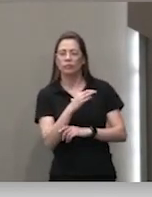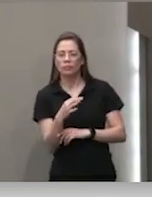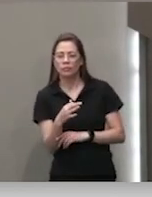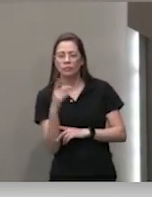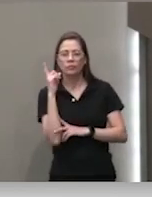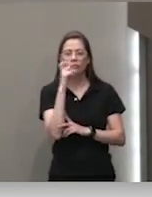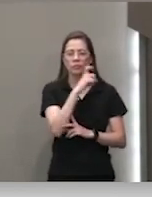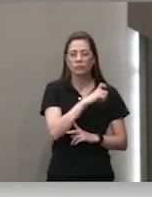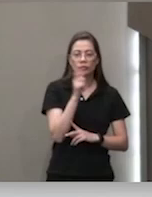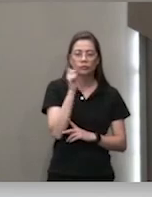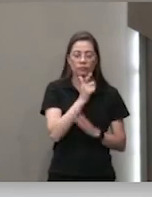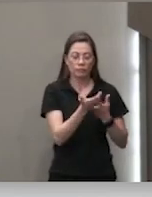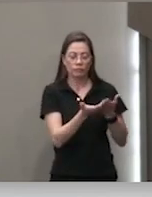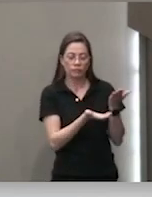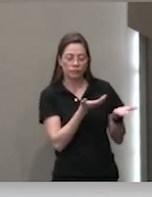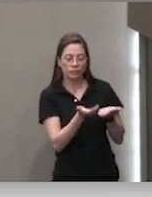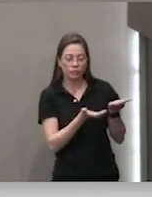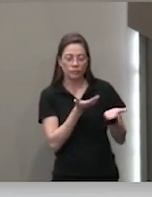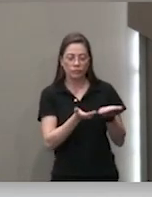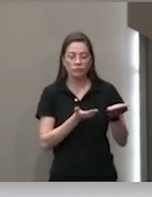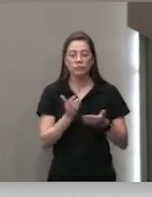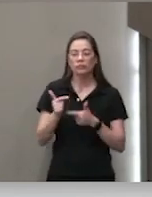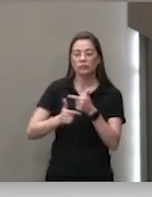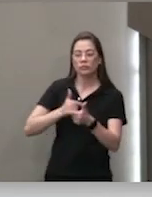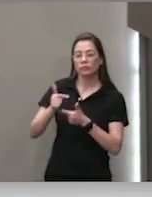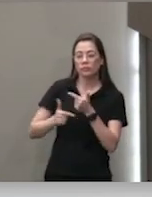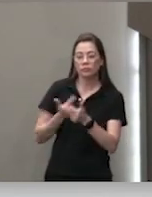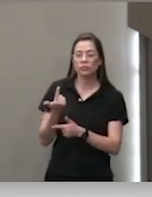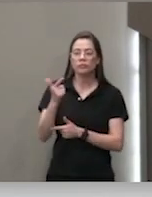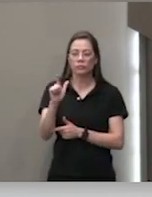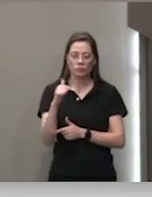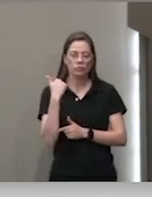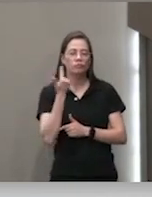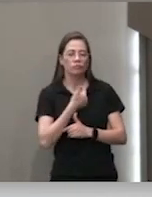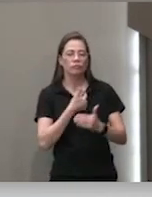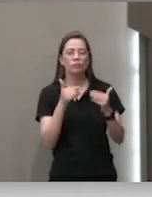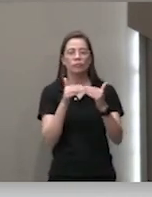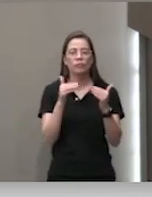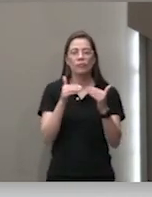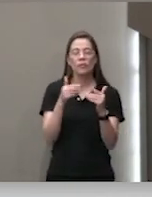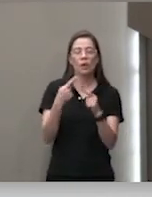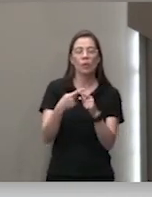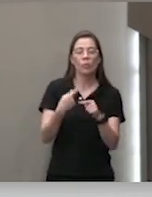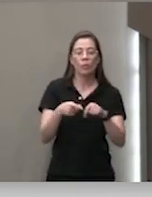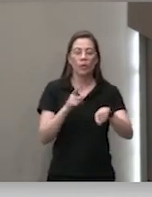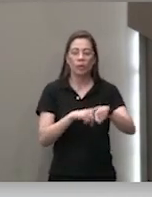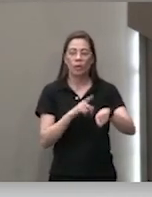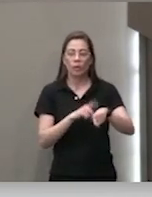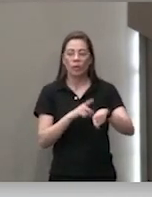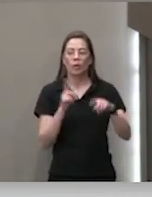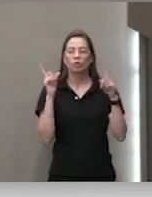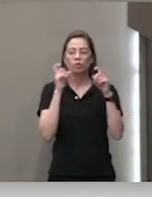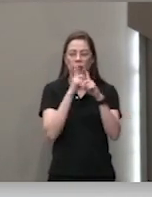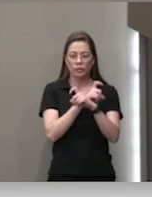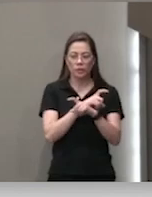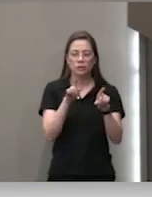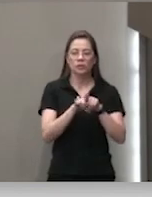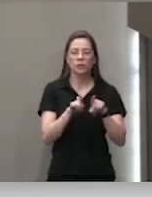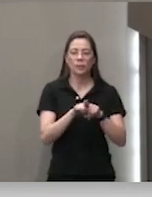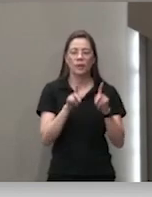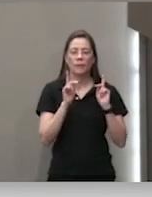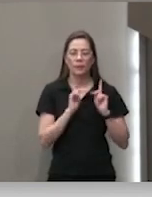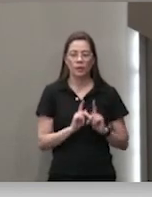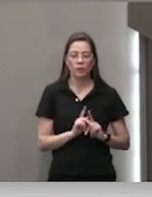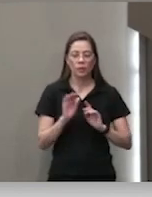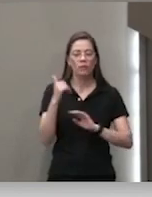às 3 horas da tarde aqui. Muita gente trabalha, isso até a gente concorda, porque fica um horário meio complicado para as pessoas saírem